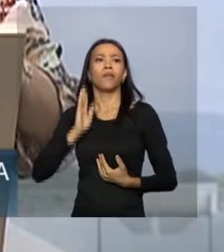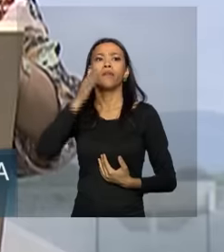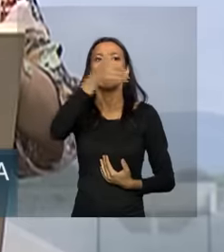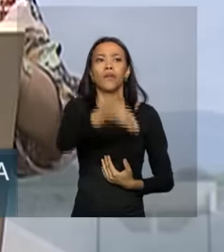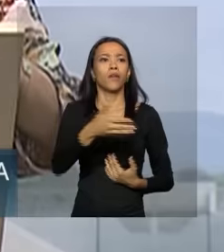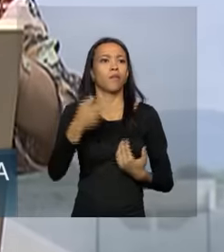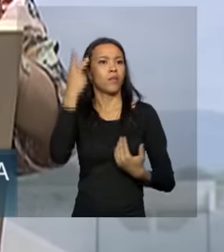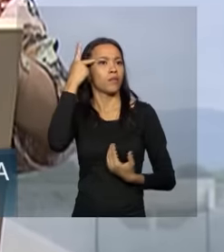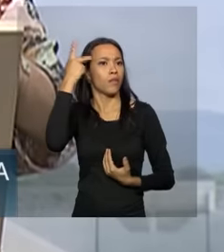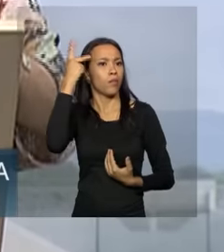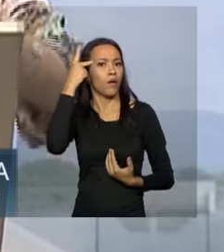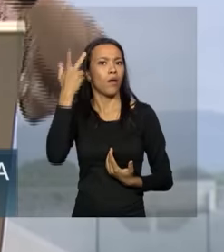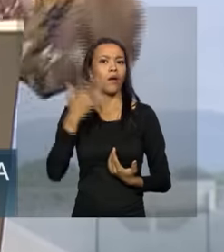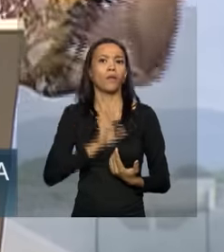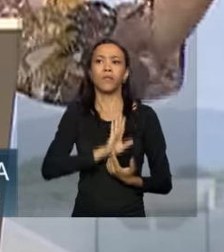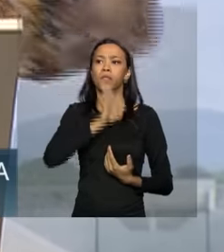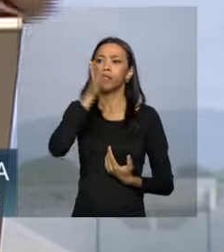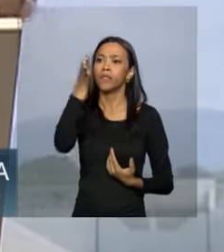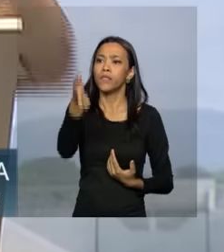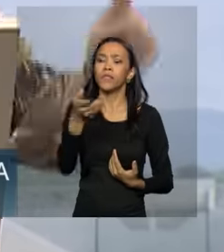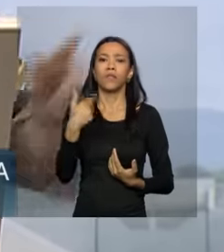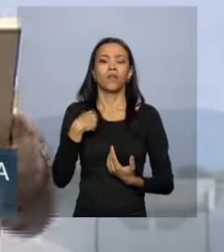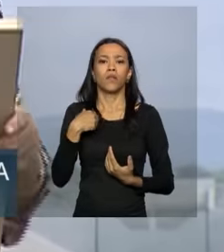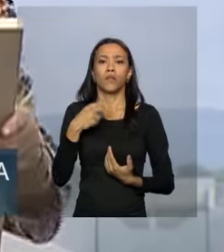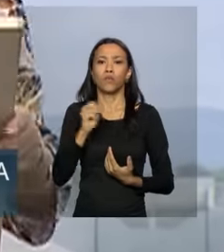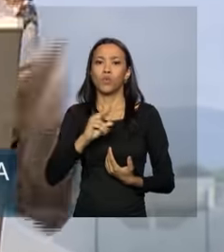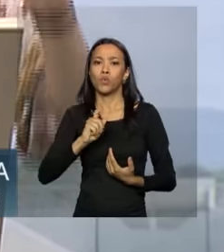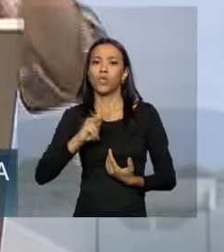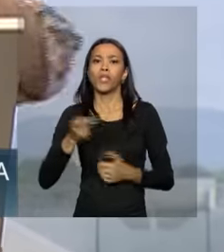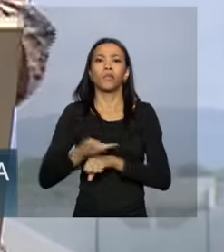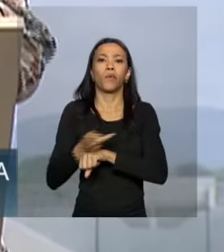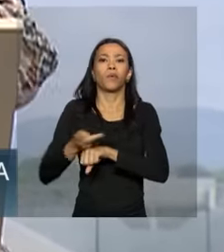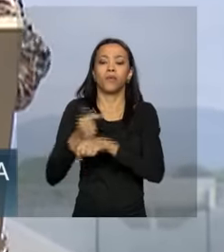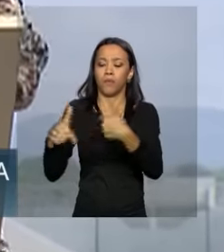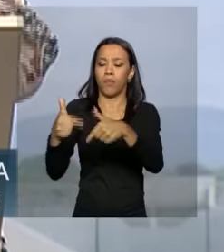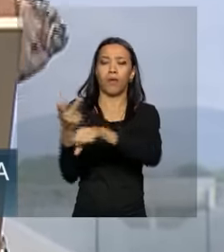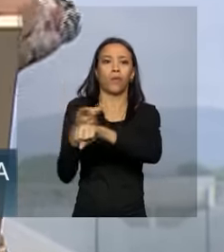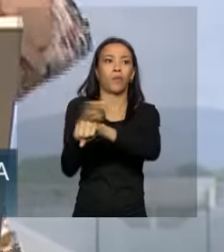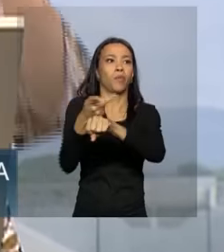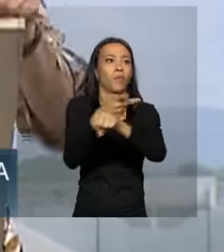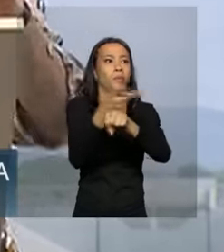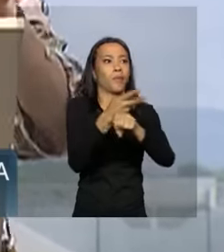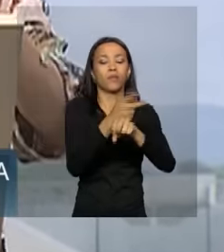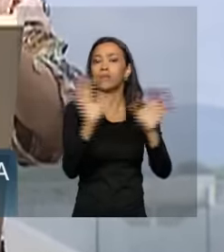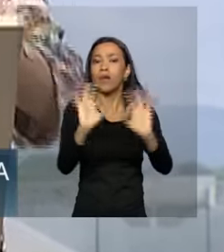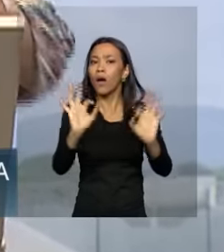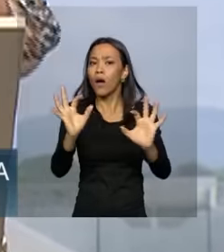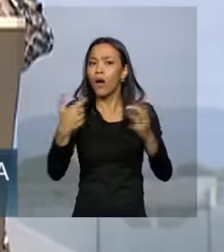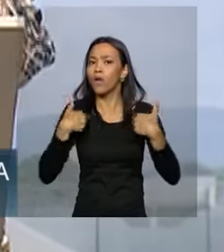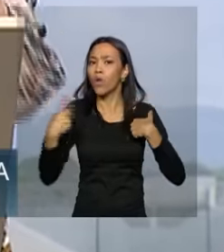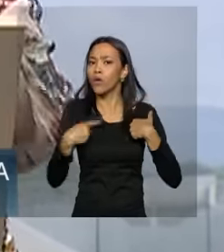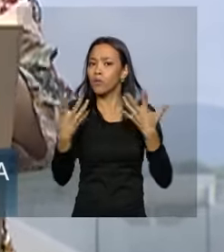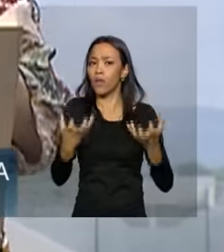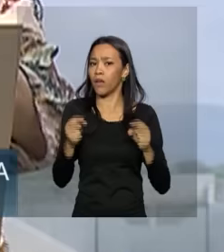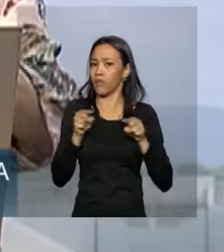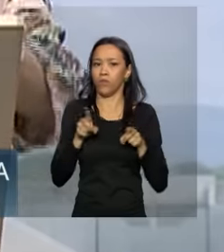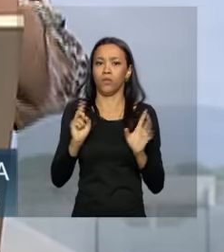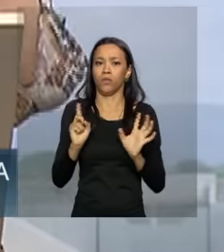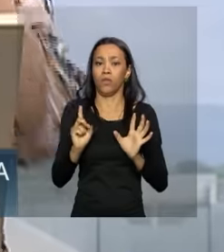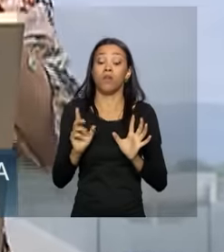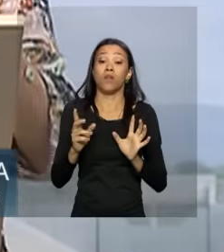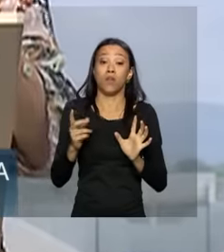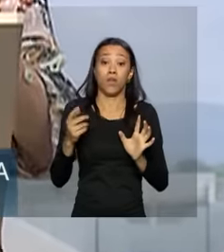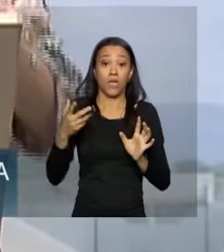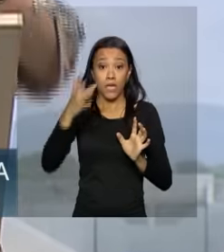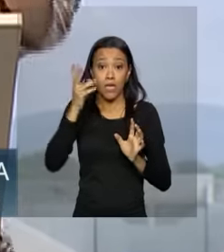sul, sudeste desse país procurar emprego? Não queremos. Nós queremos que os empregos, a riqueza e